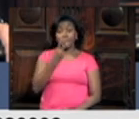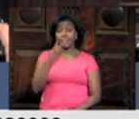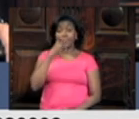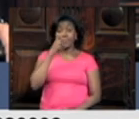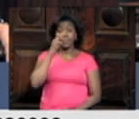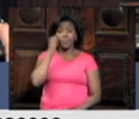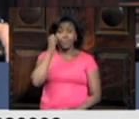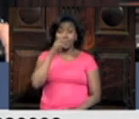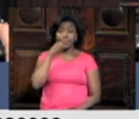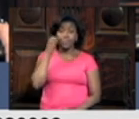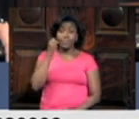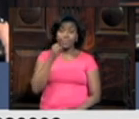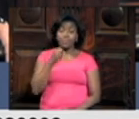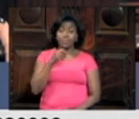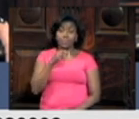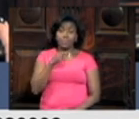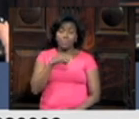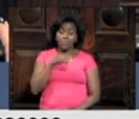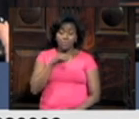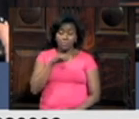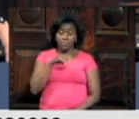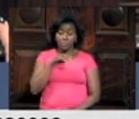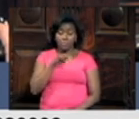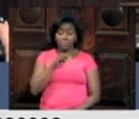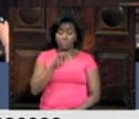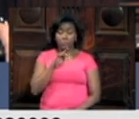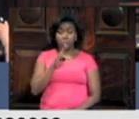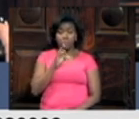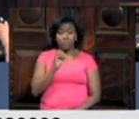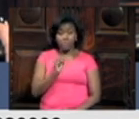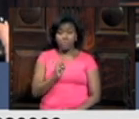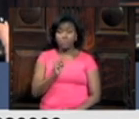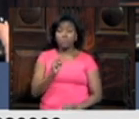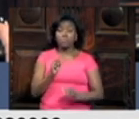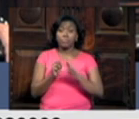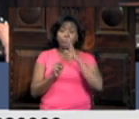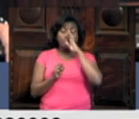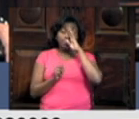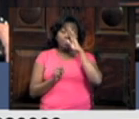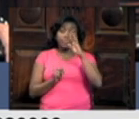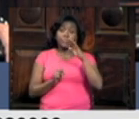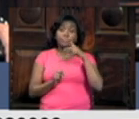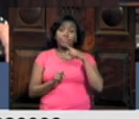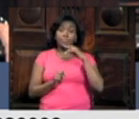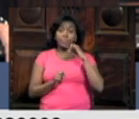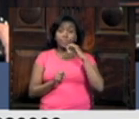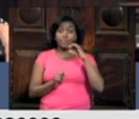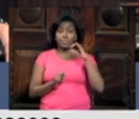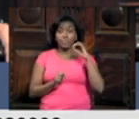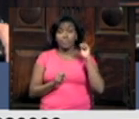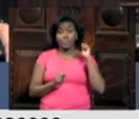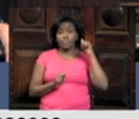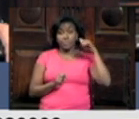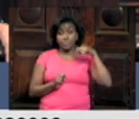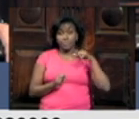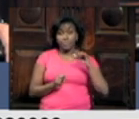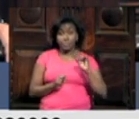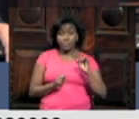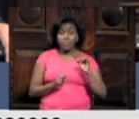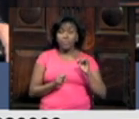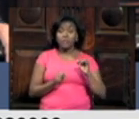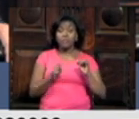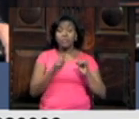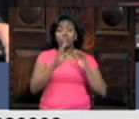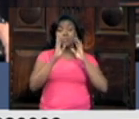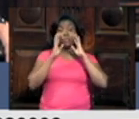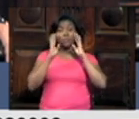senadores, aos ministros aqui do estado, principalmente Leonardo Pisciani, que olhe pela região e olhe principalmente